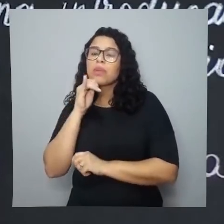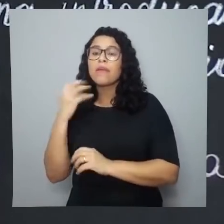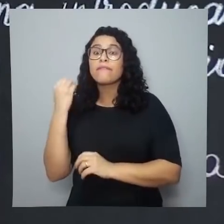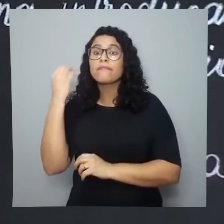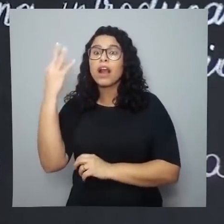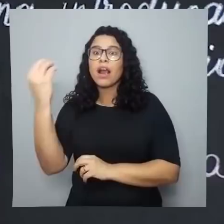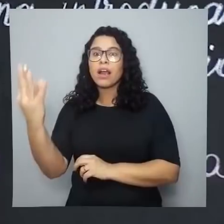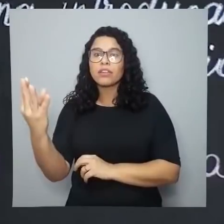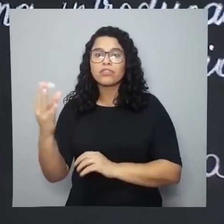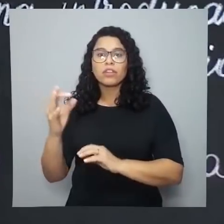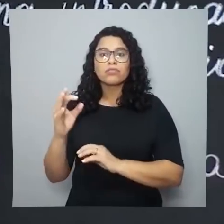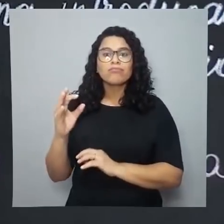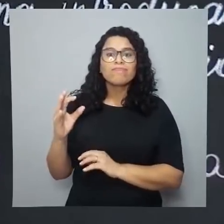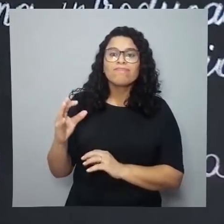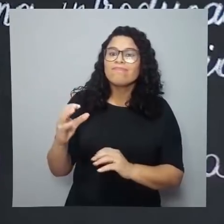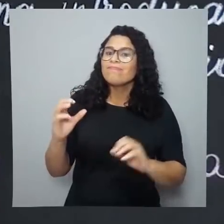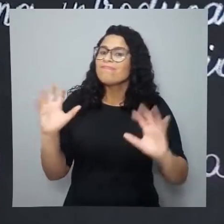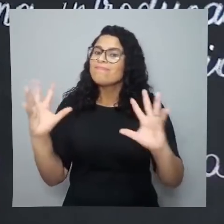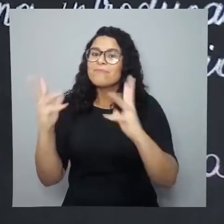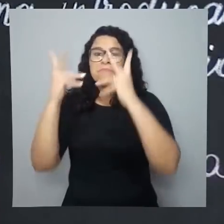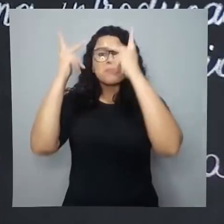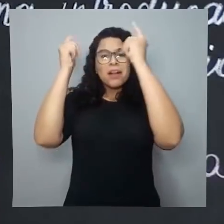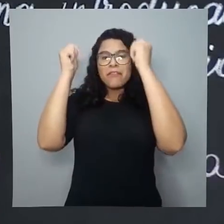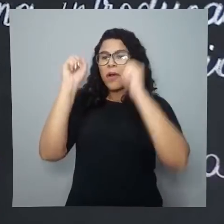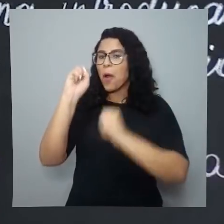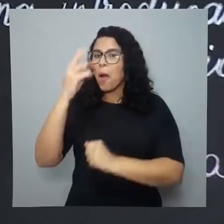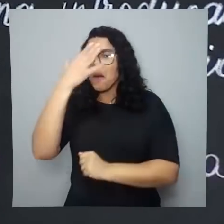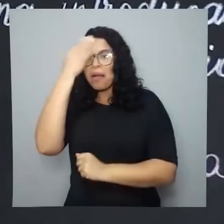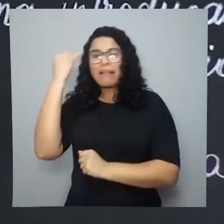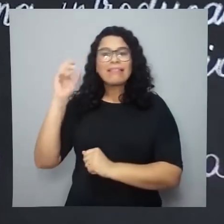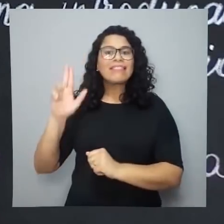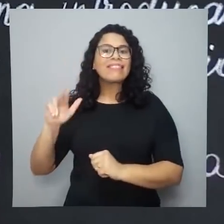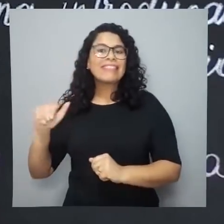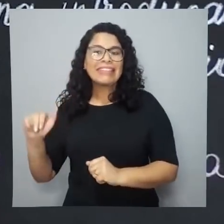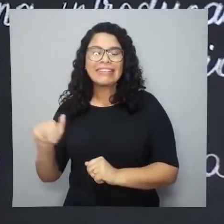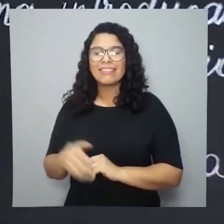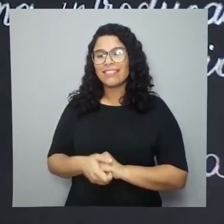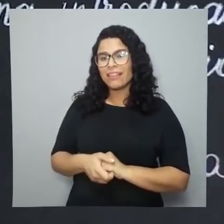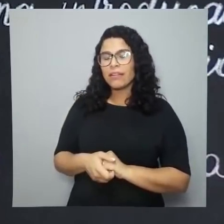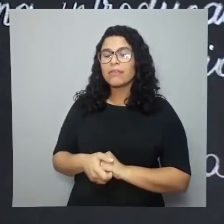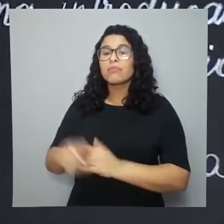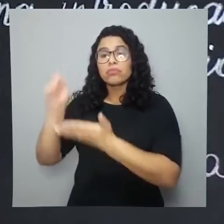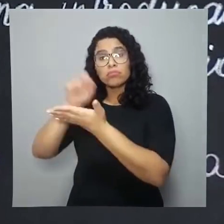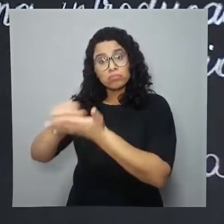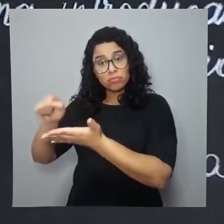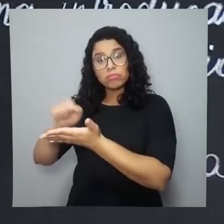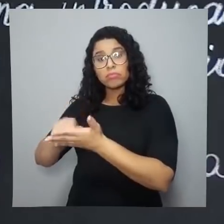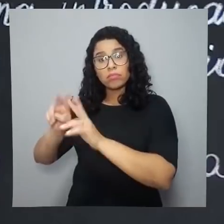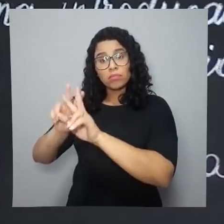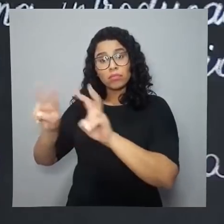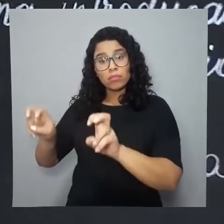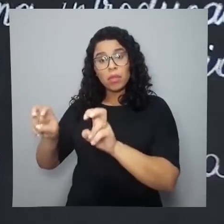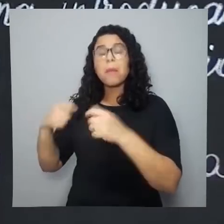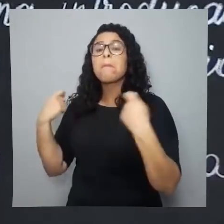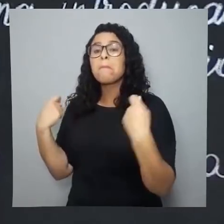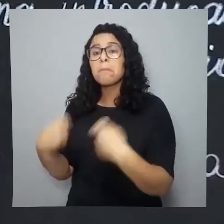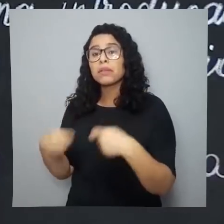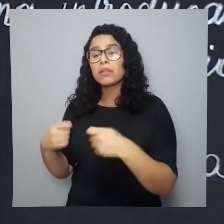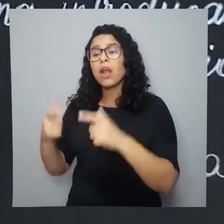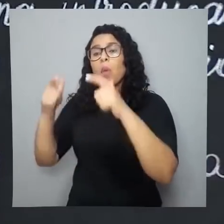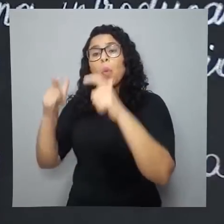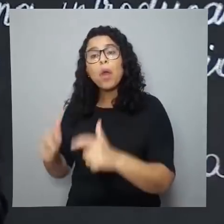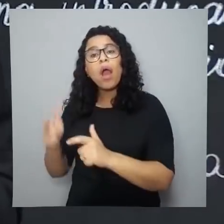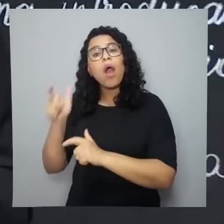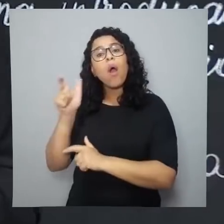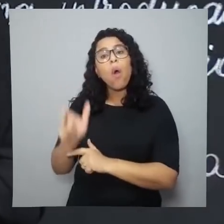E aí vai relatar como isso aconteceu. Perceba que você vai brincar com recursos narrativos, com recursos descritivos, que você vai ter que se formar o